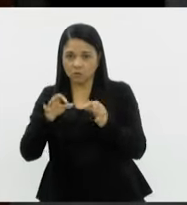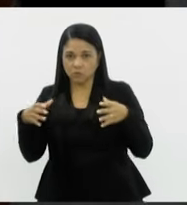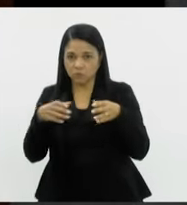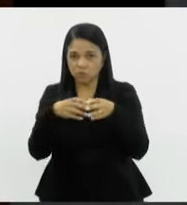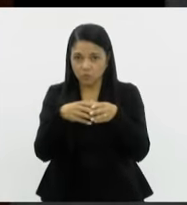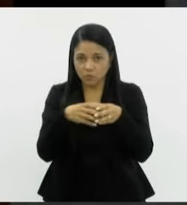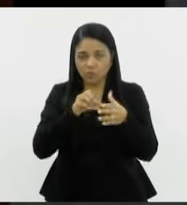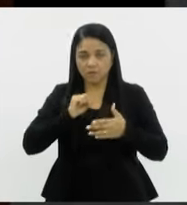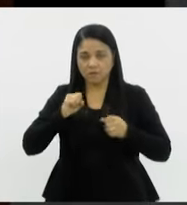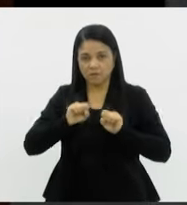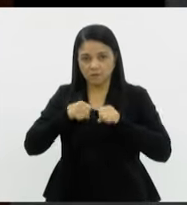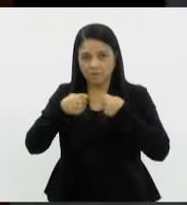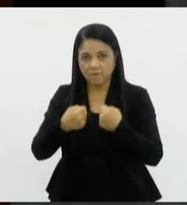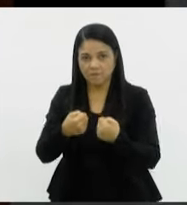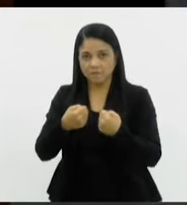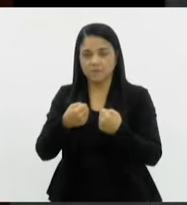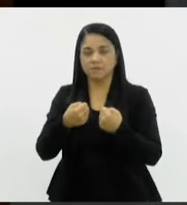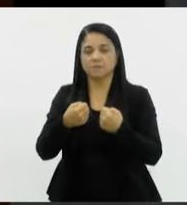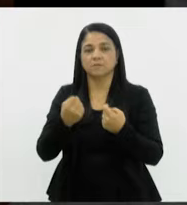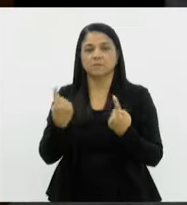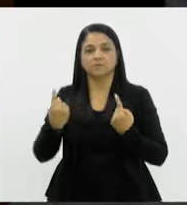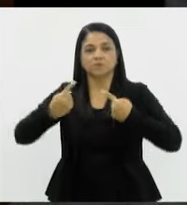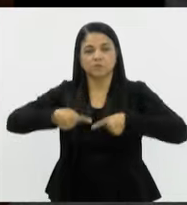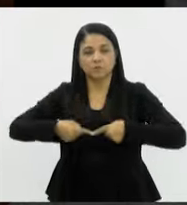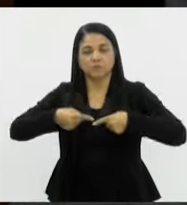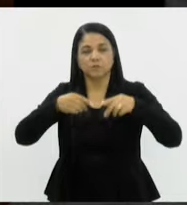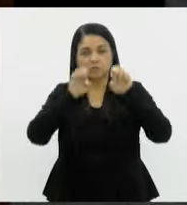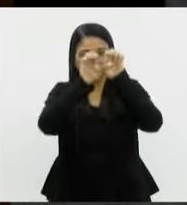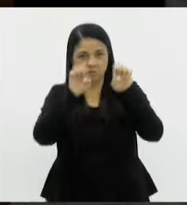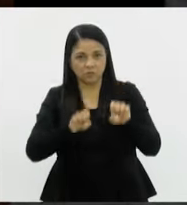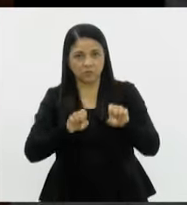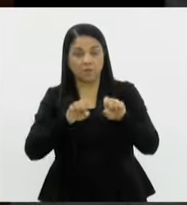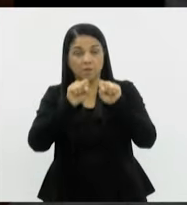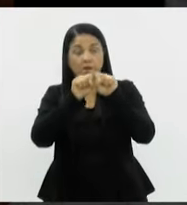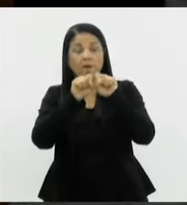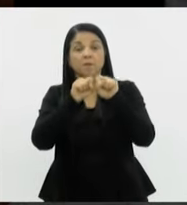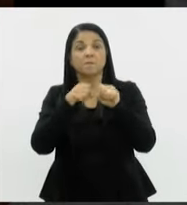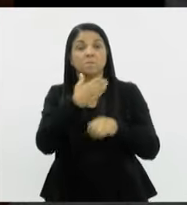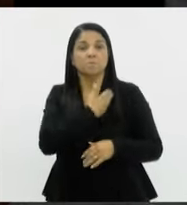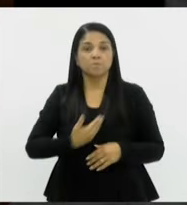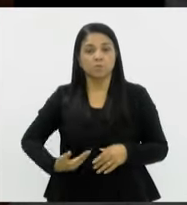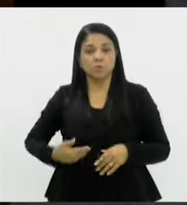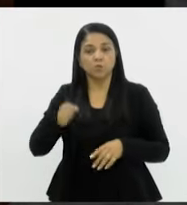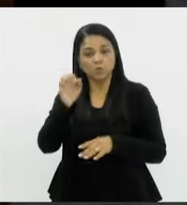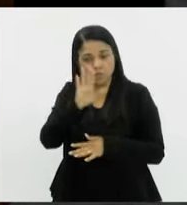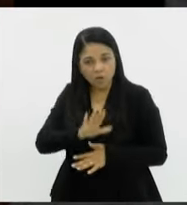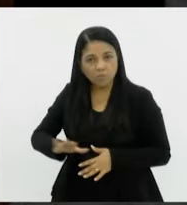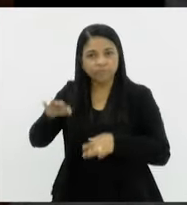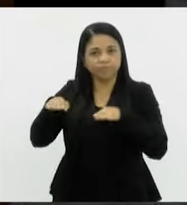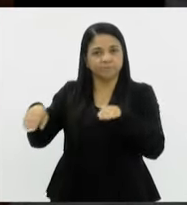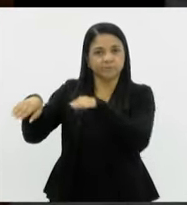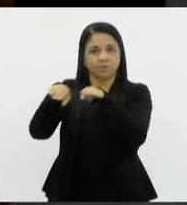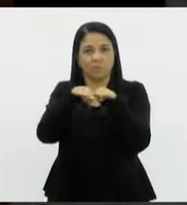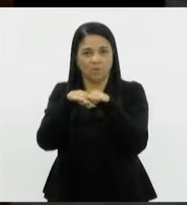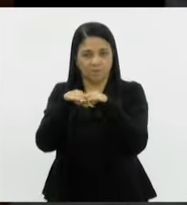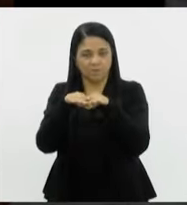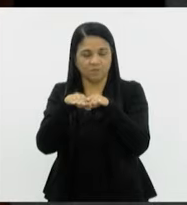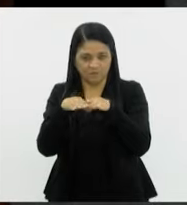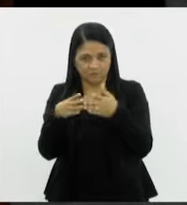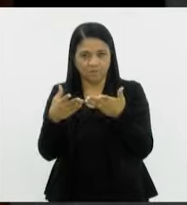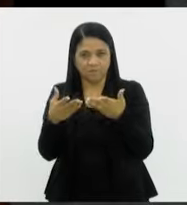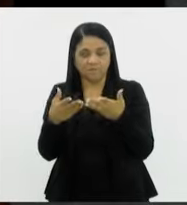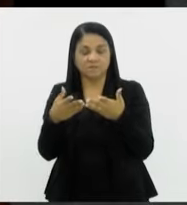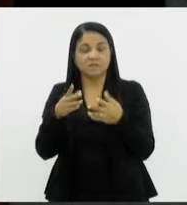em defesa da disputa de um sistema público de saúde que fosse universal e, depois,